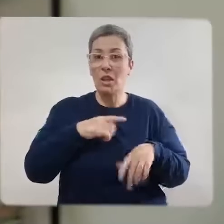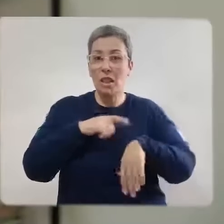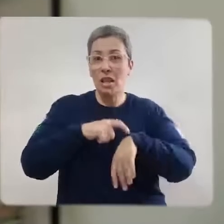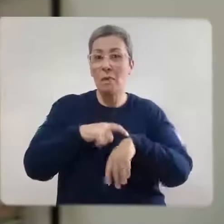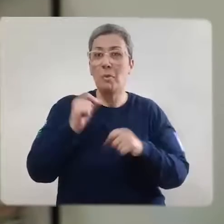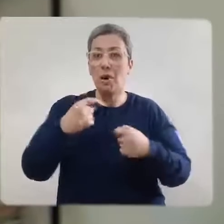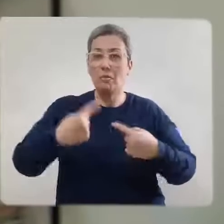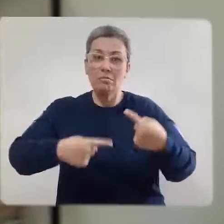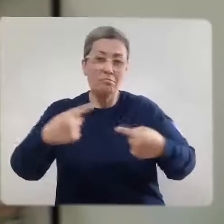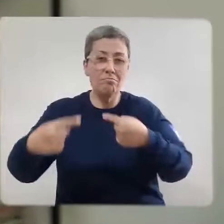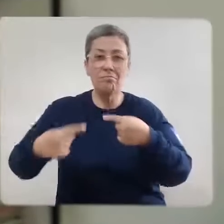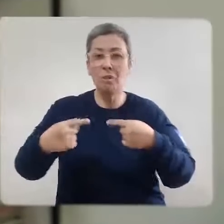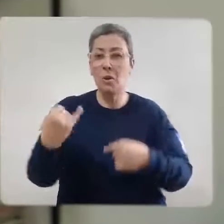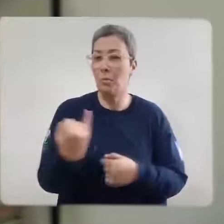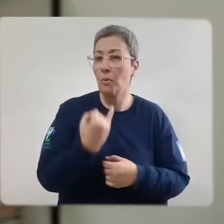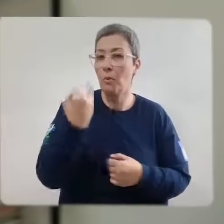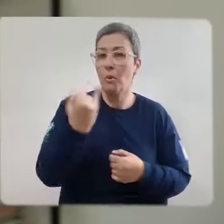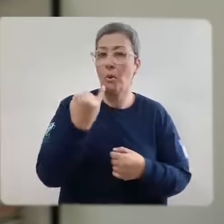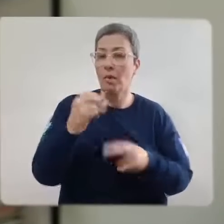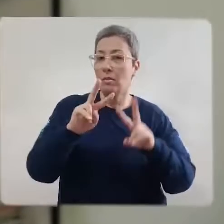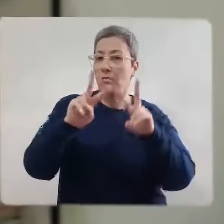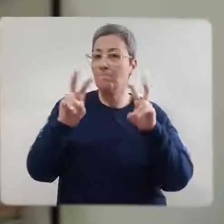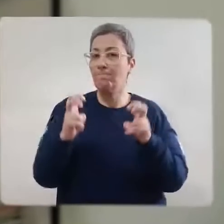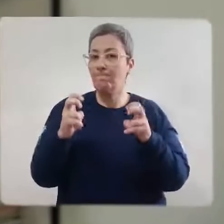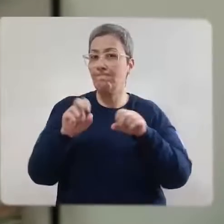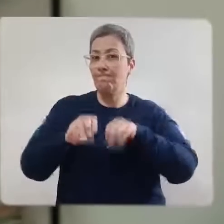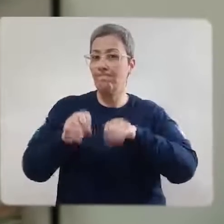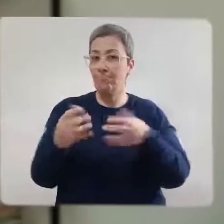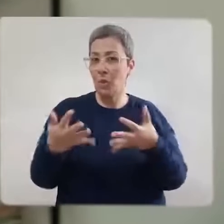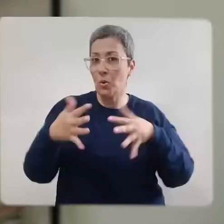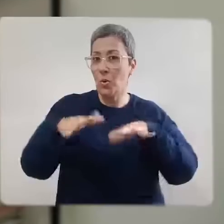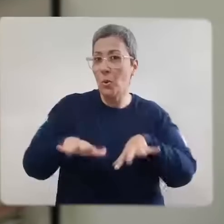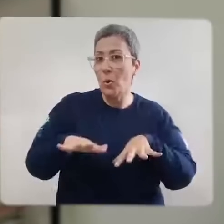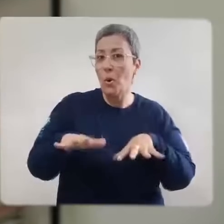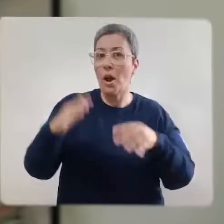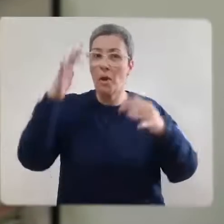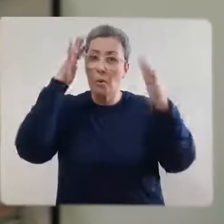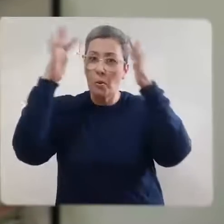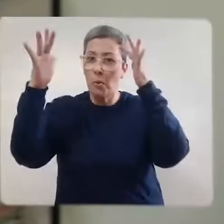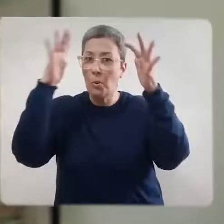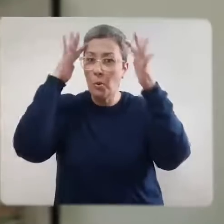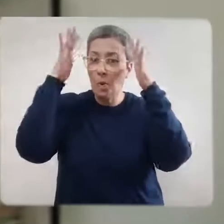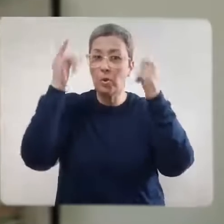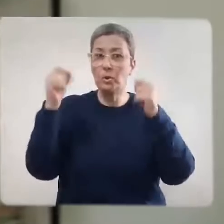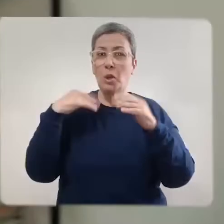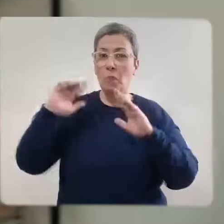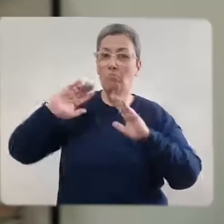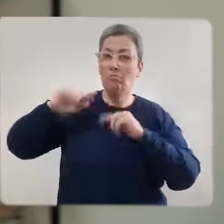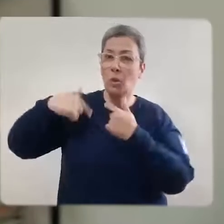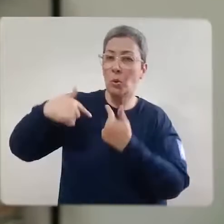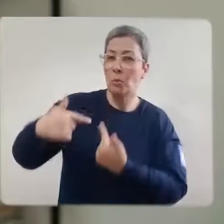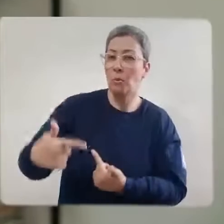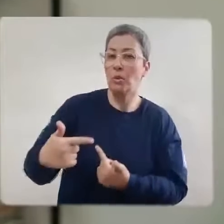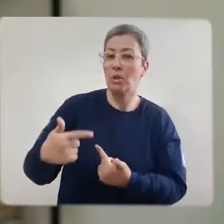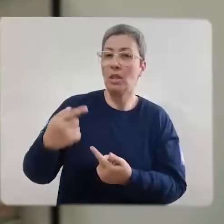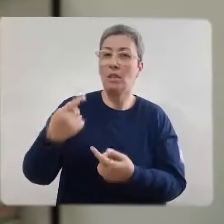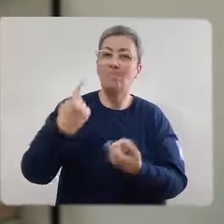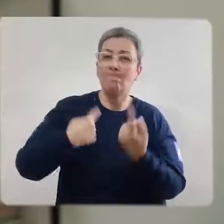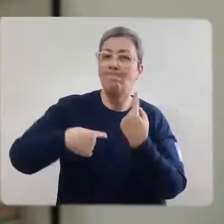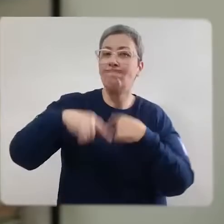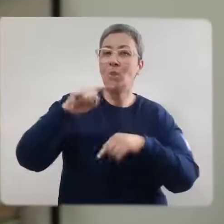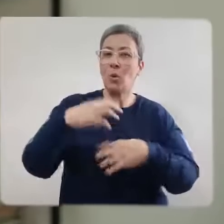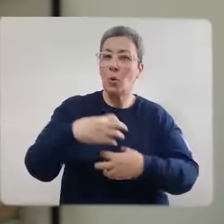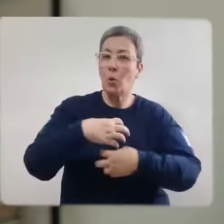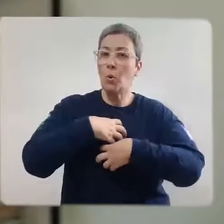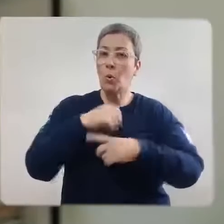trazer aqui debates importantes sobre educação inclusiva, reflexões, num processo de transformação afetiva